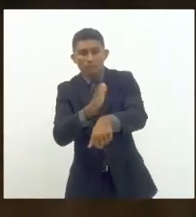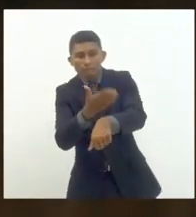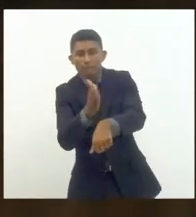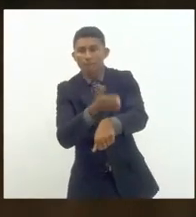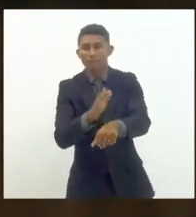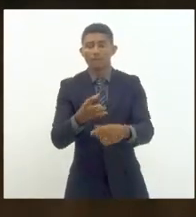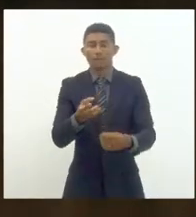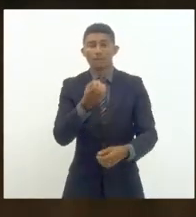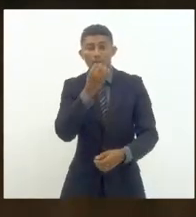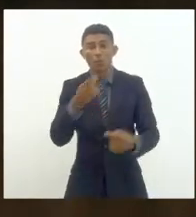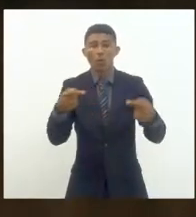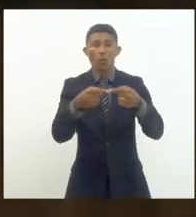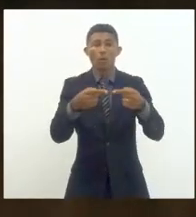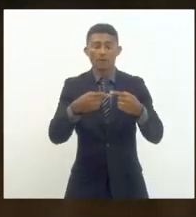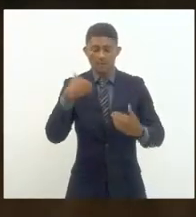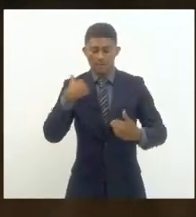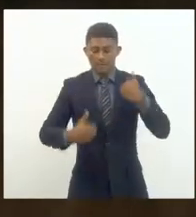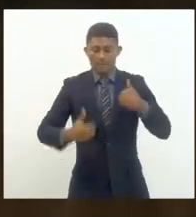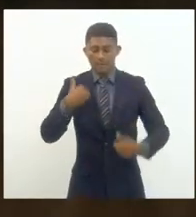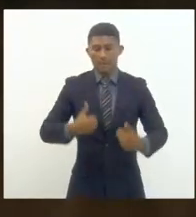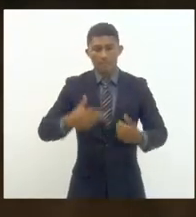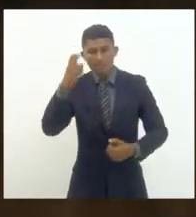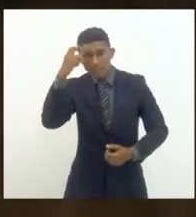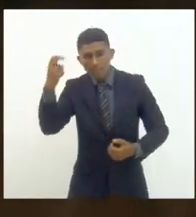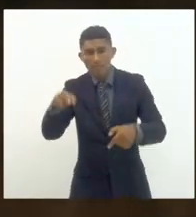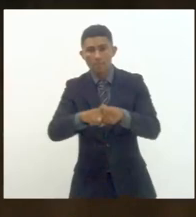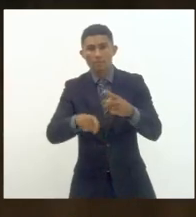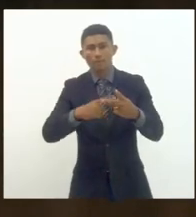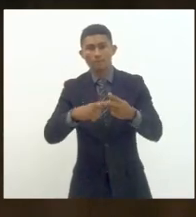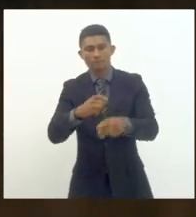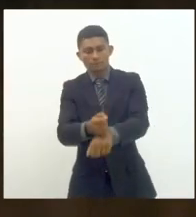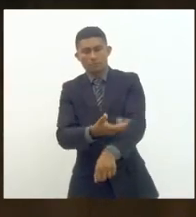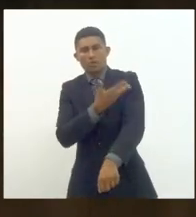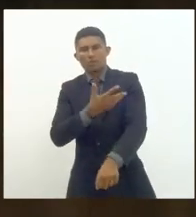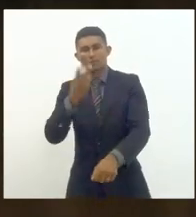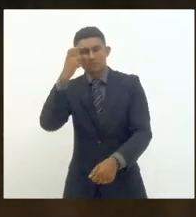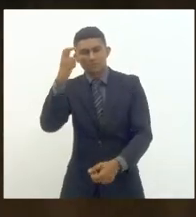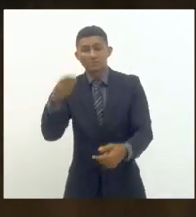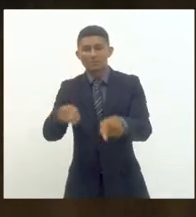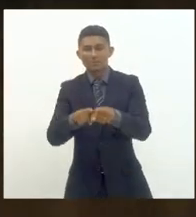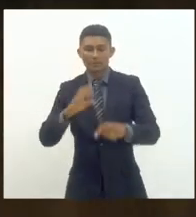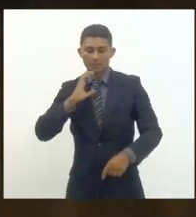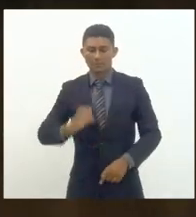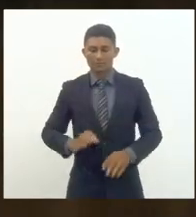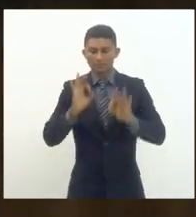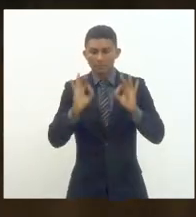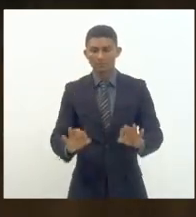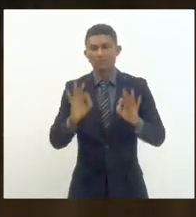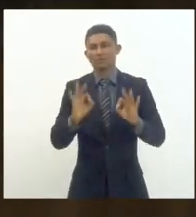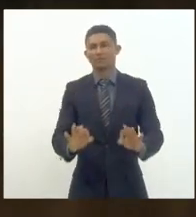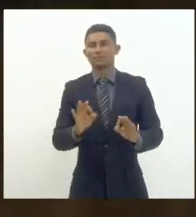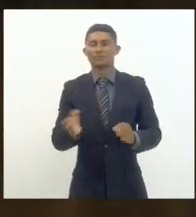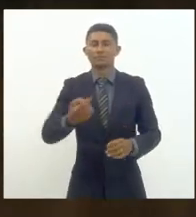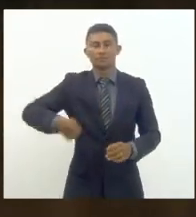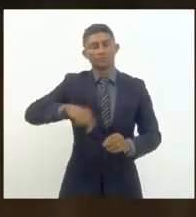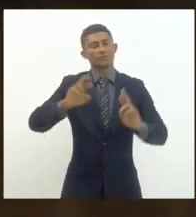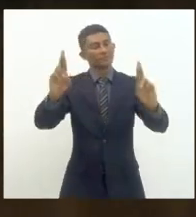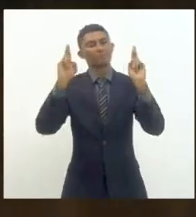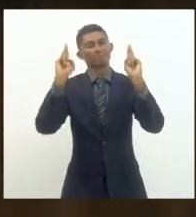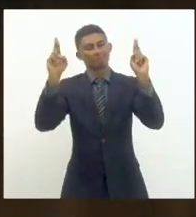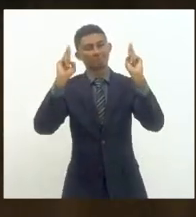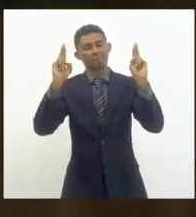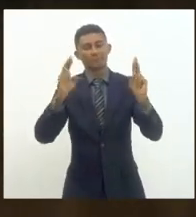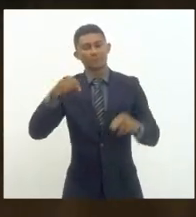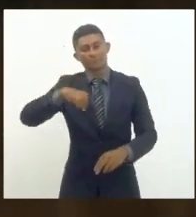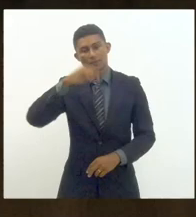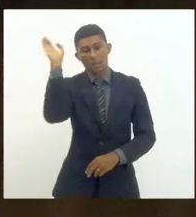inteligências físicas, emocionais, enfim, forma o caráter de um cidadão. E a gente torce muito para que o